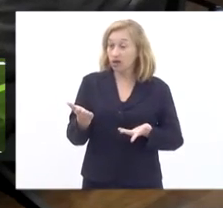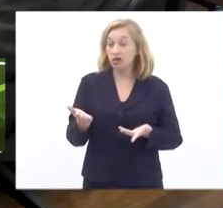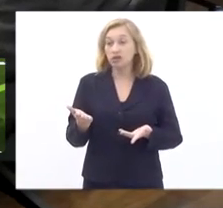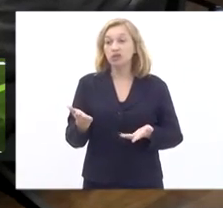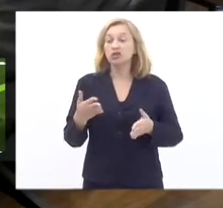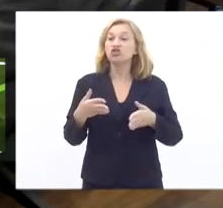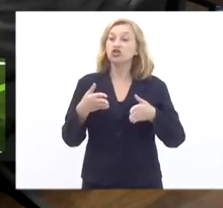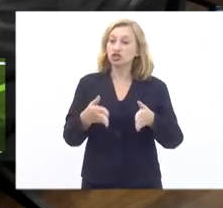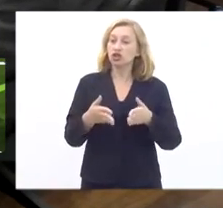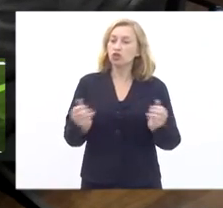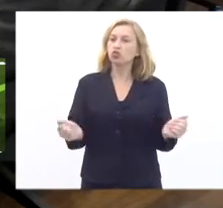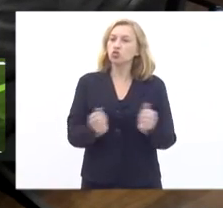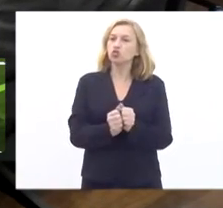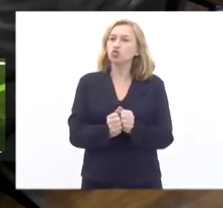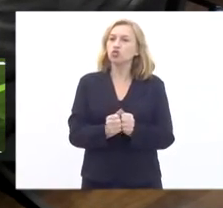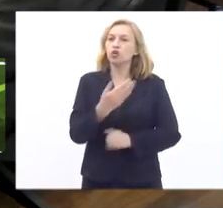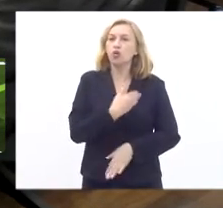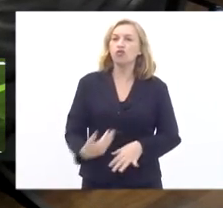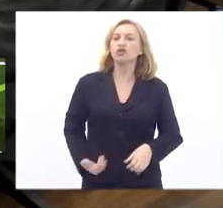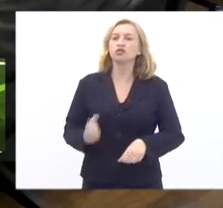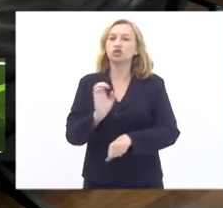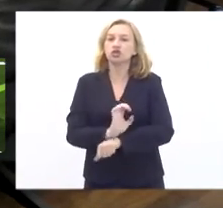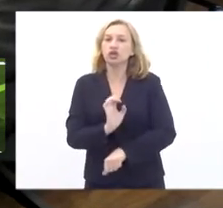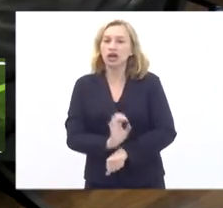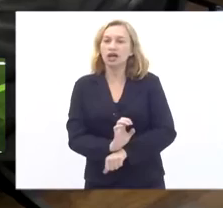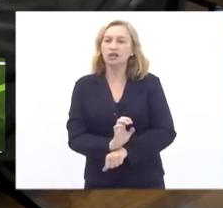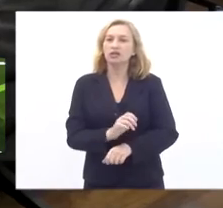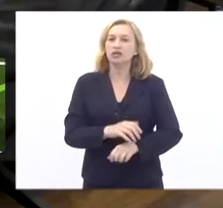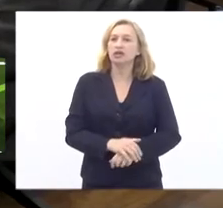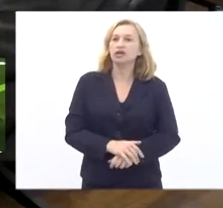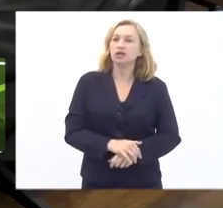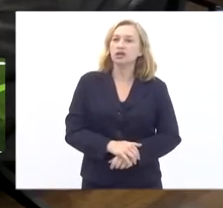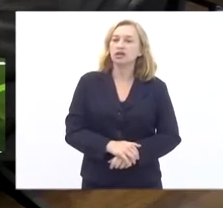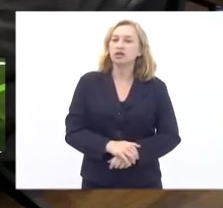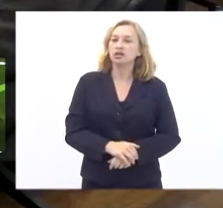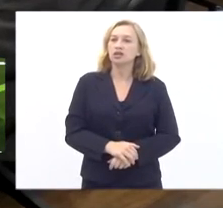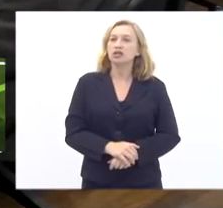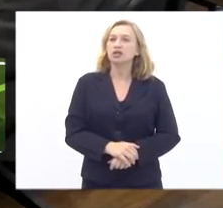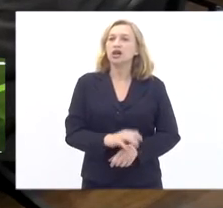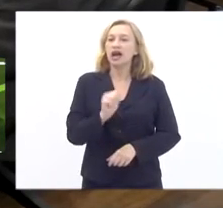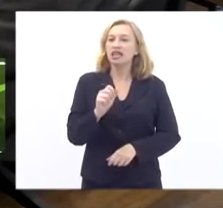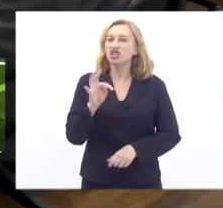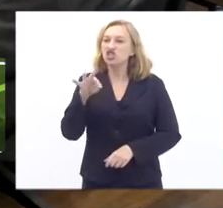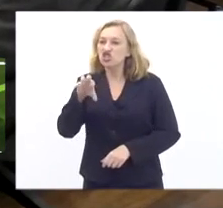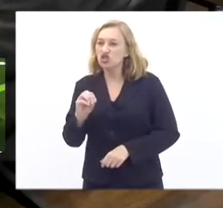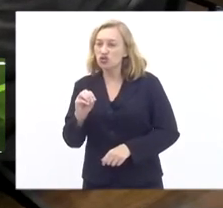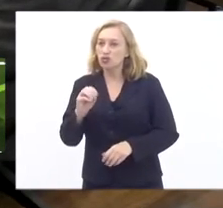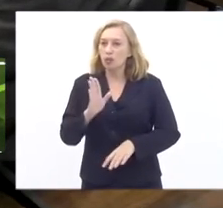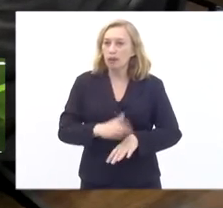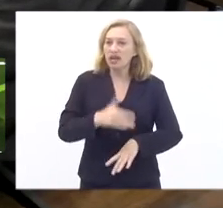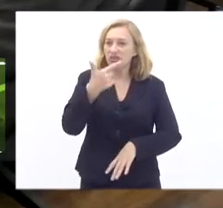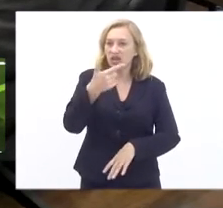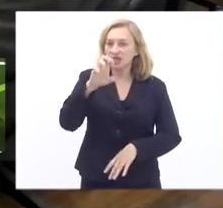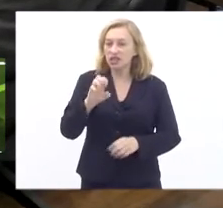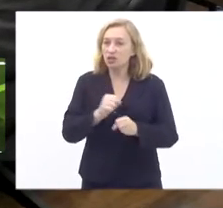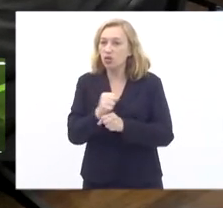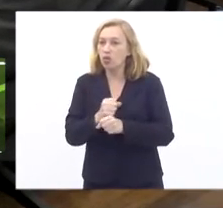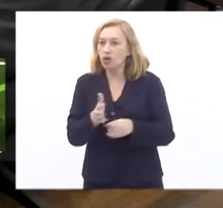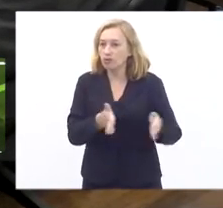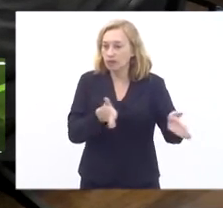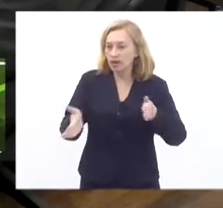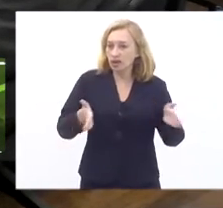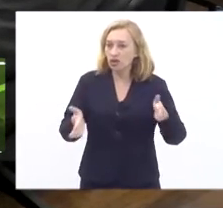atuaram diretamente junto ao governo do Estado, da Secretaria de Transporte, e esse aditivo surgiu por mais de 5 anos. Então, se fosse um